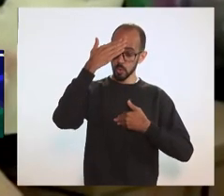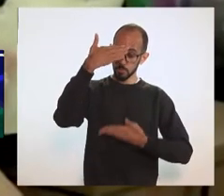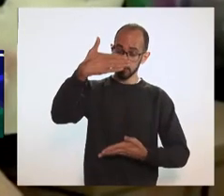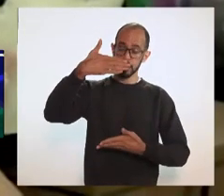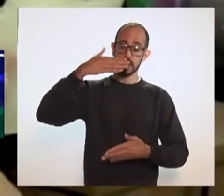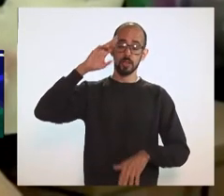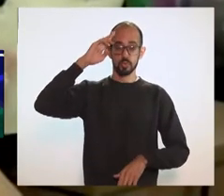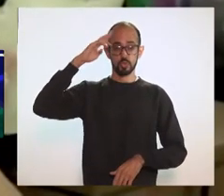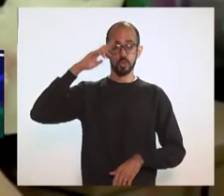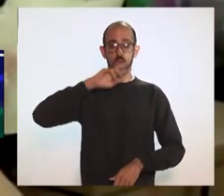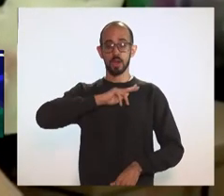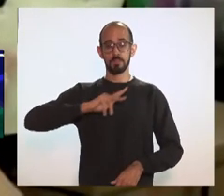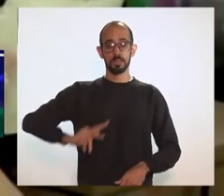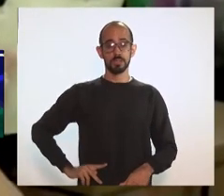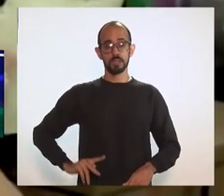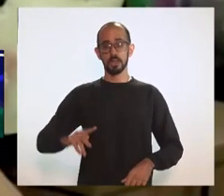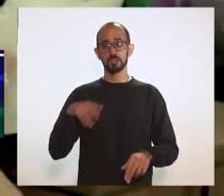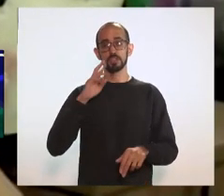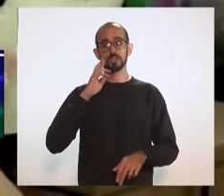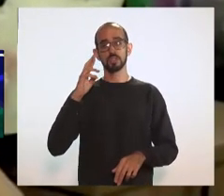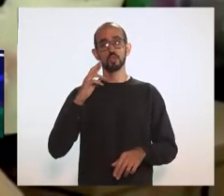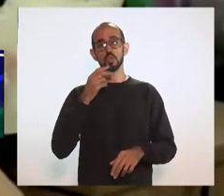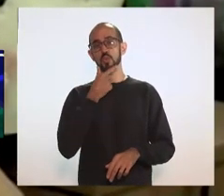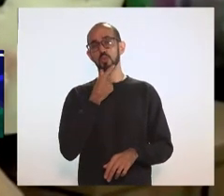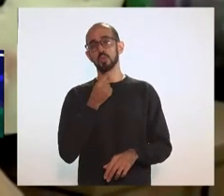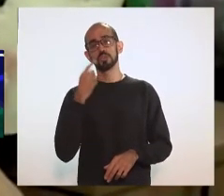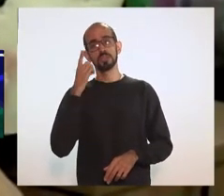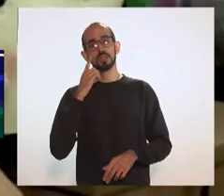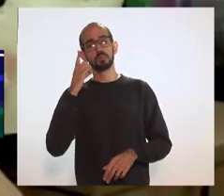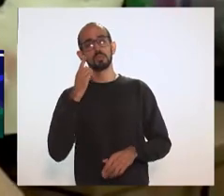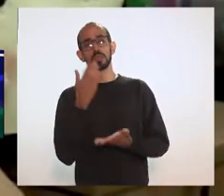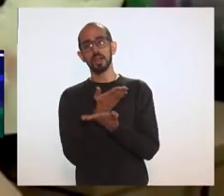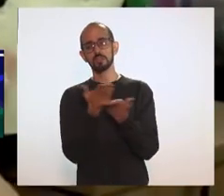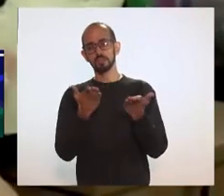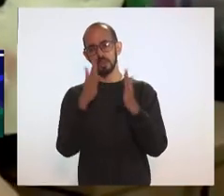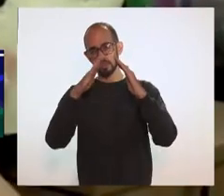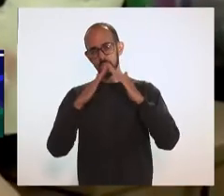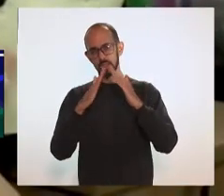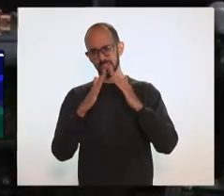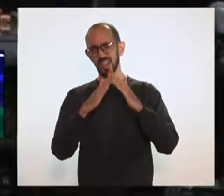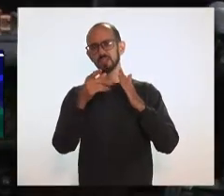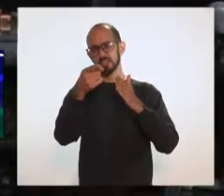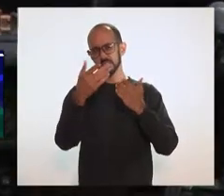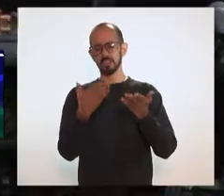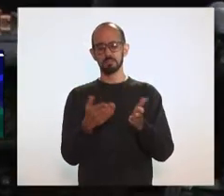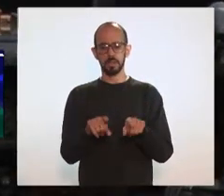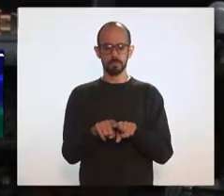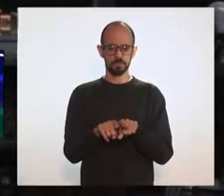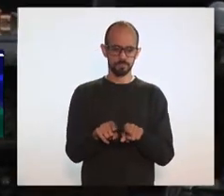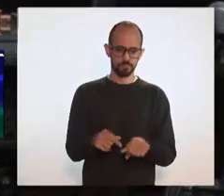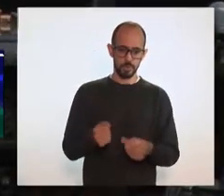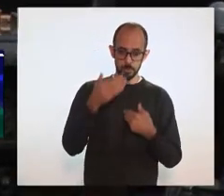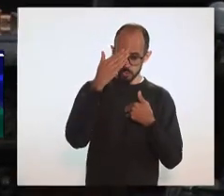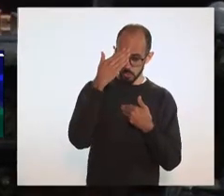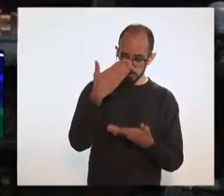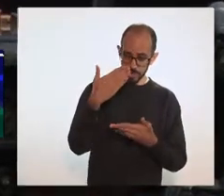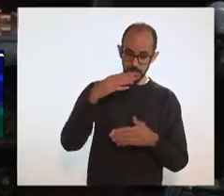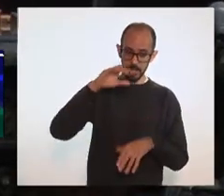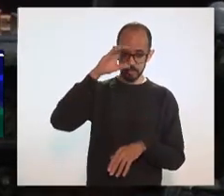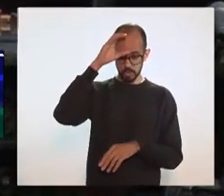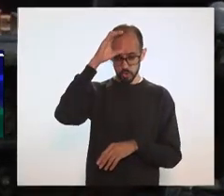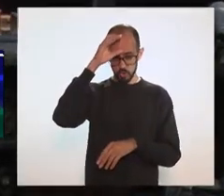senhora presidente, senhoras e senhores que nos escutaram até este momento. Muito obrigada, deputada Tia